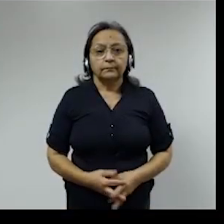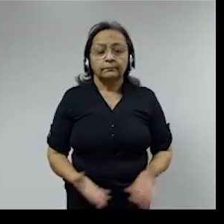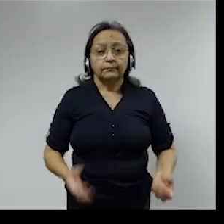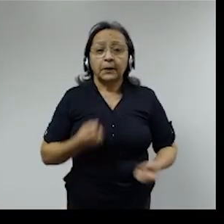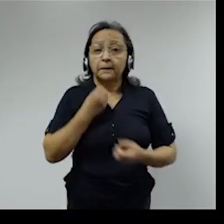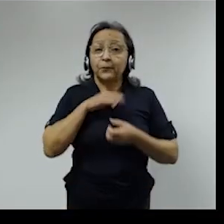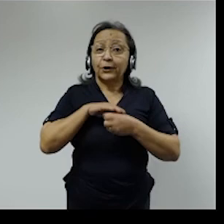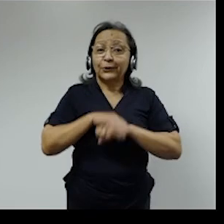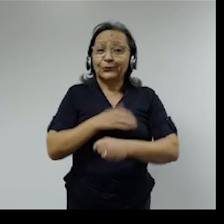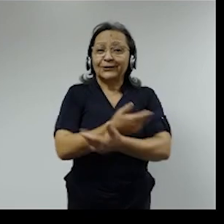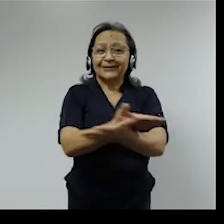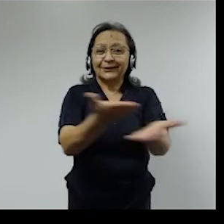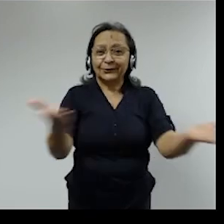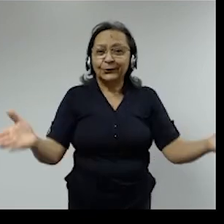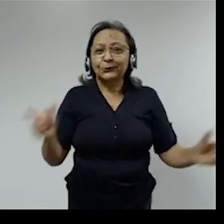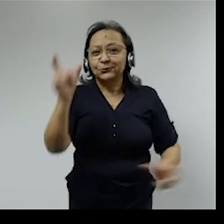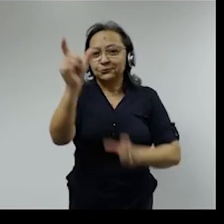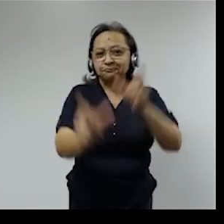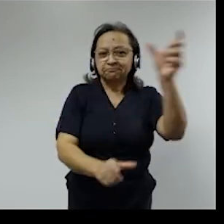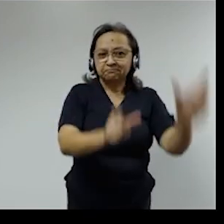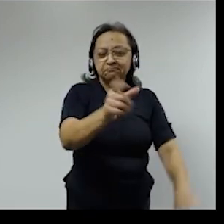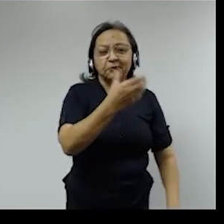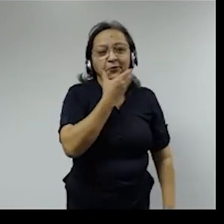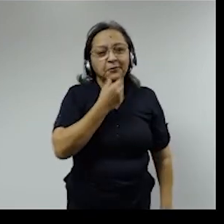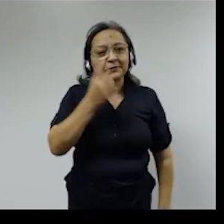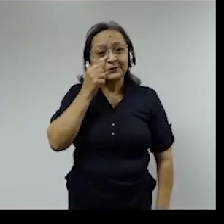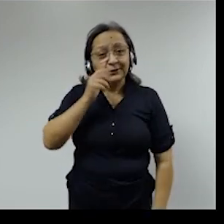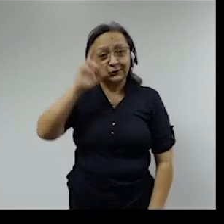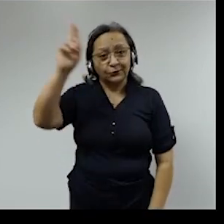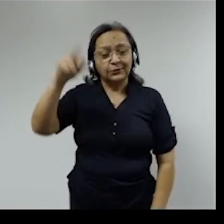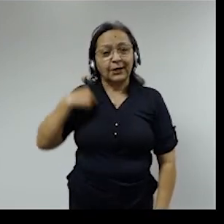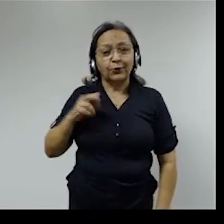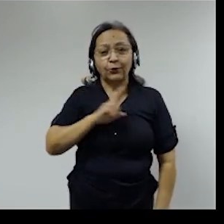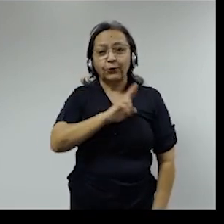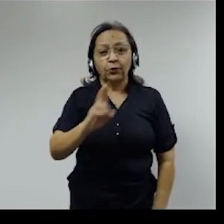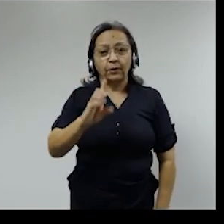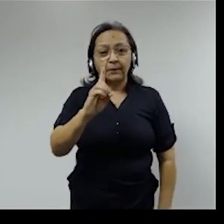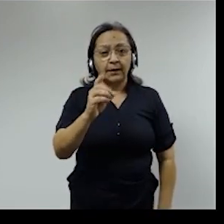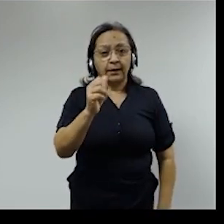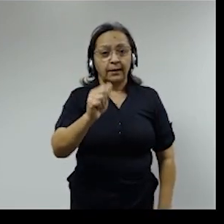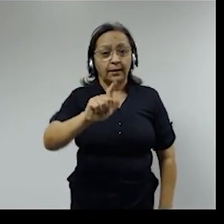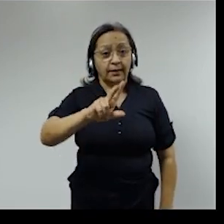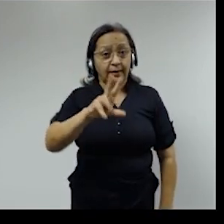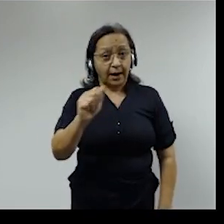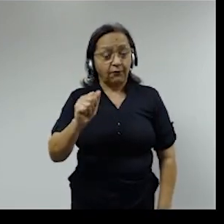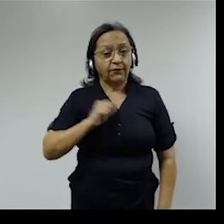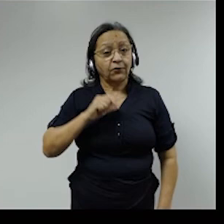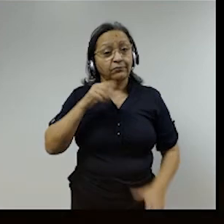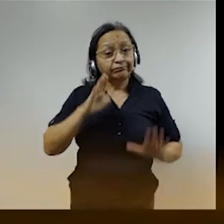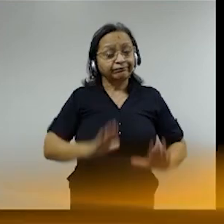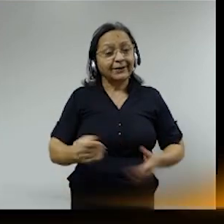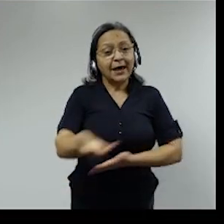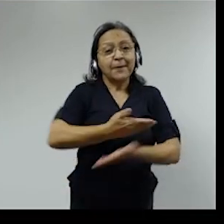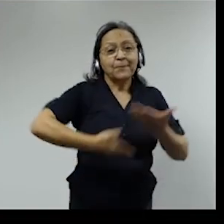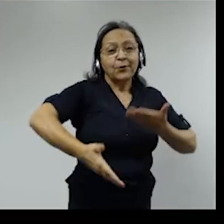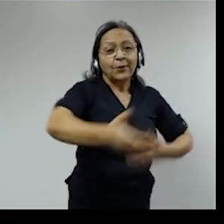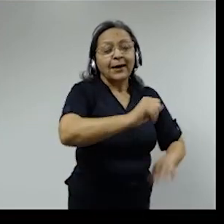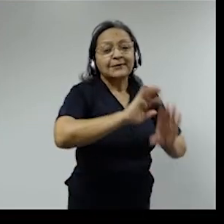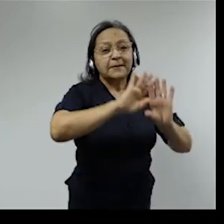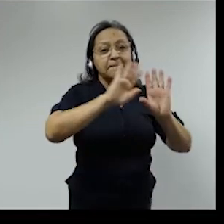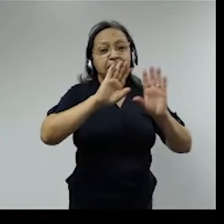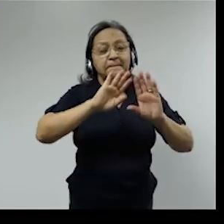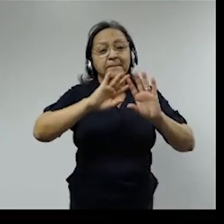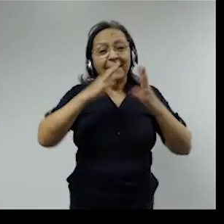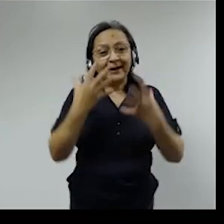Boa noite a todas e a todos. Sou Dalva Machado, moderadora do painel 63,